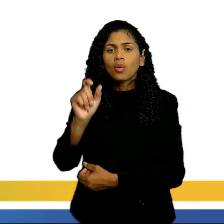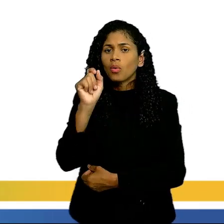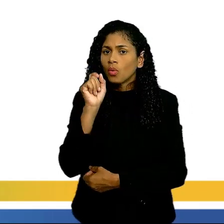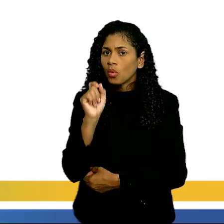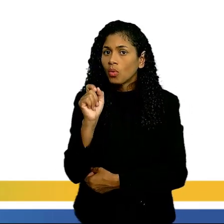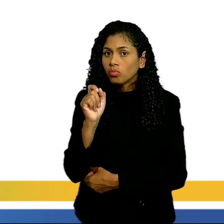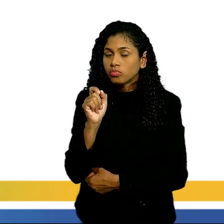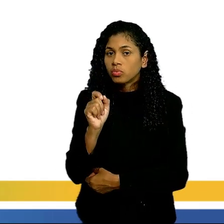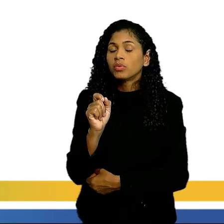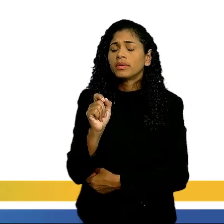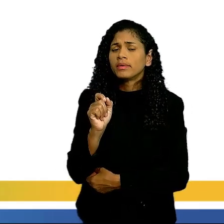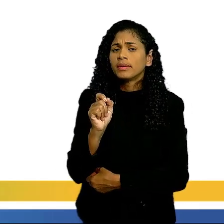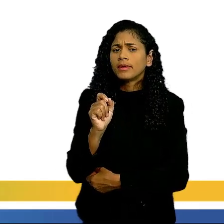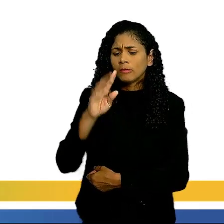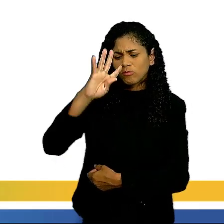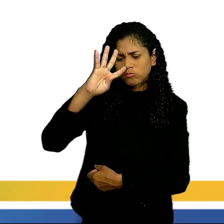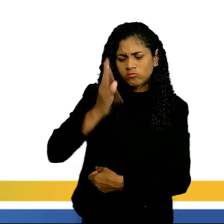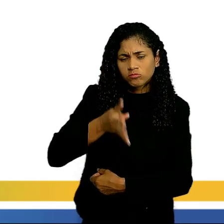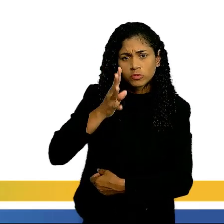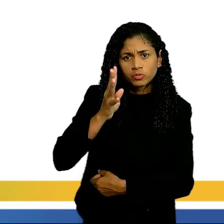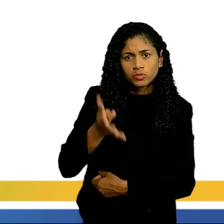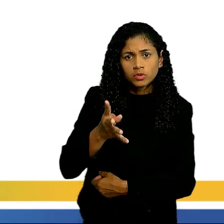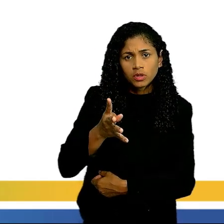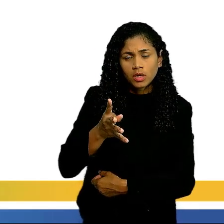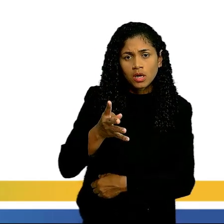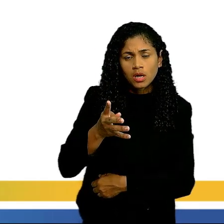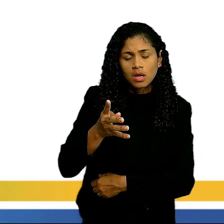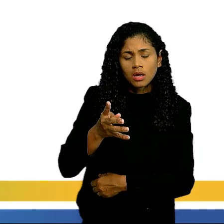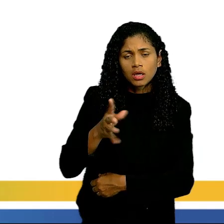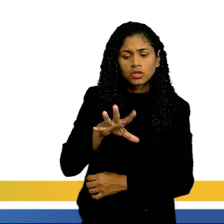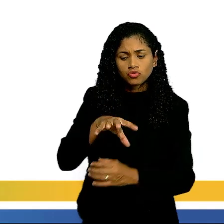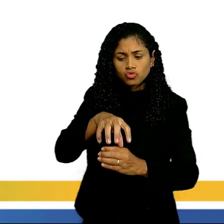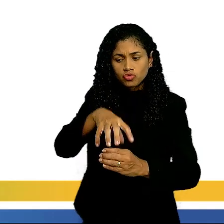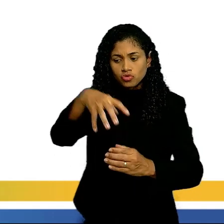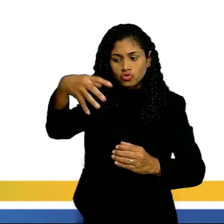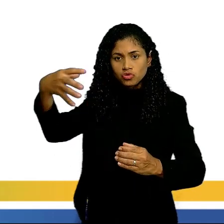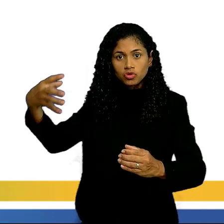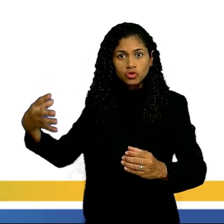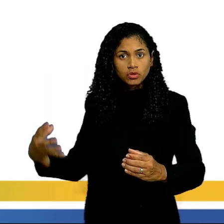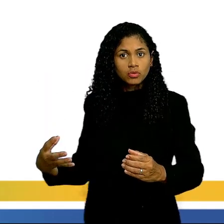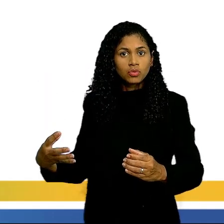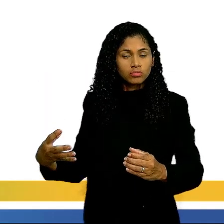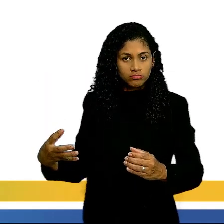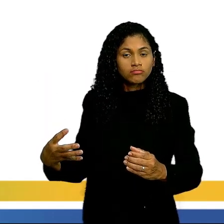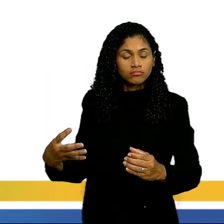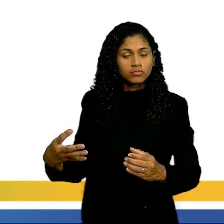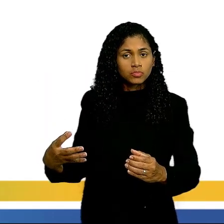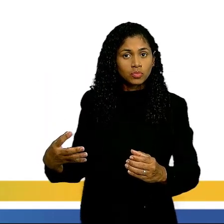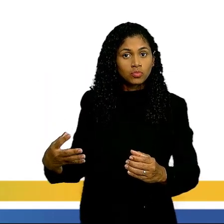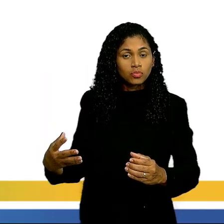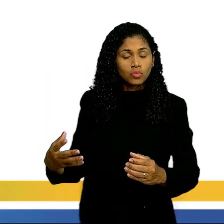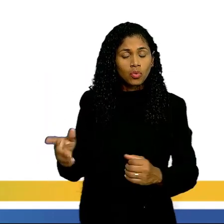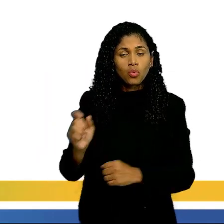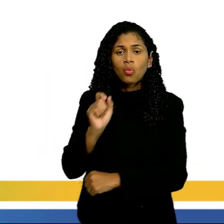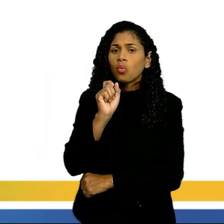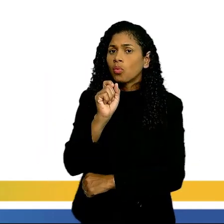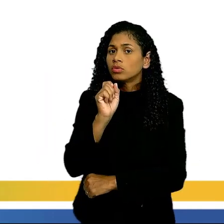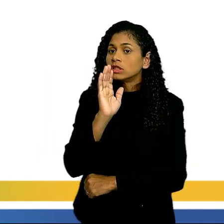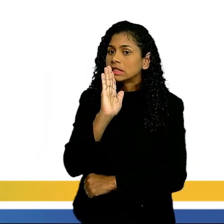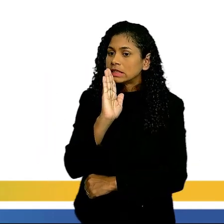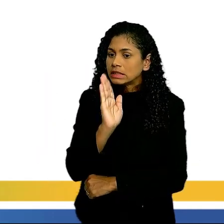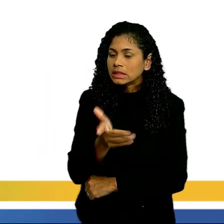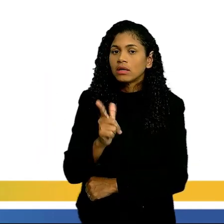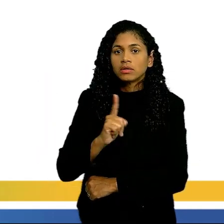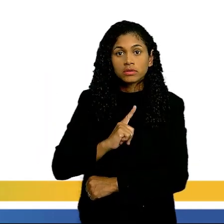Getúlio Vargas criticou a ponto de ele tirar de circulação na realidade da política